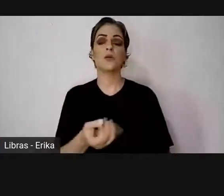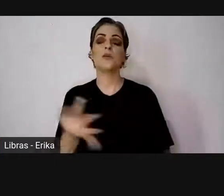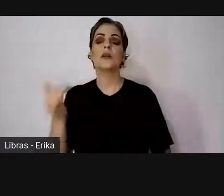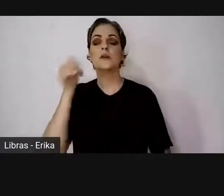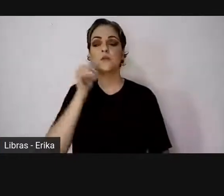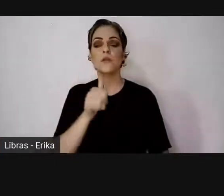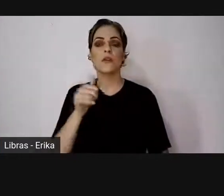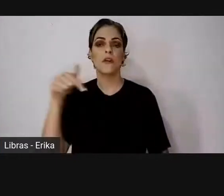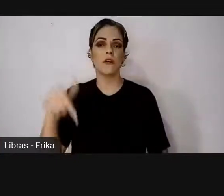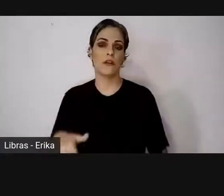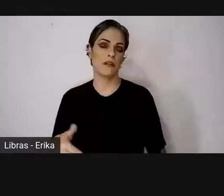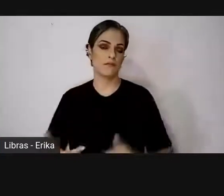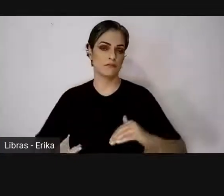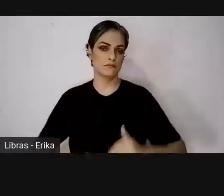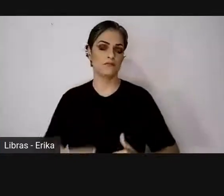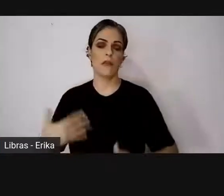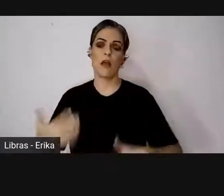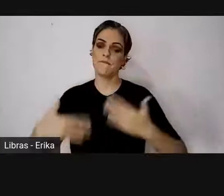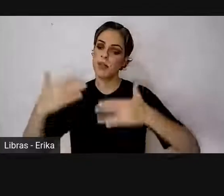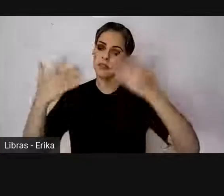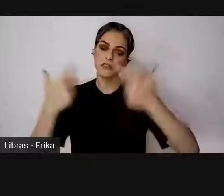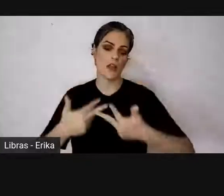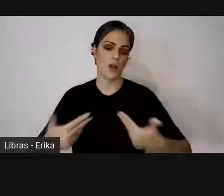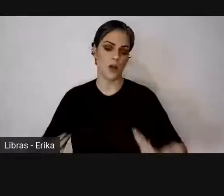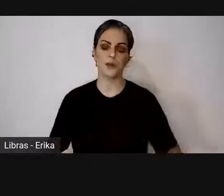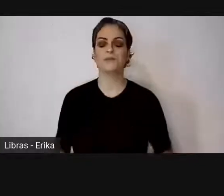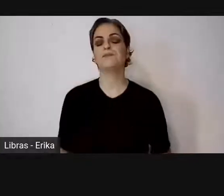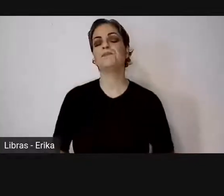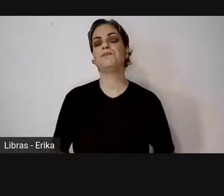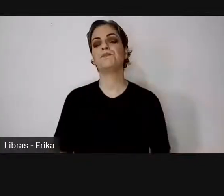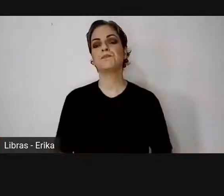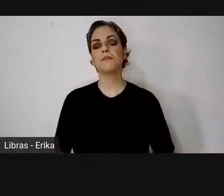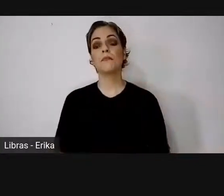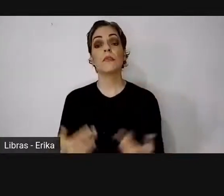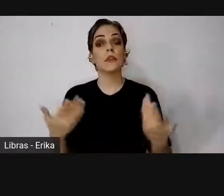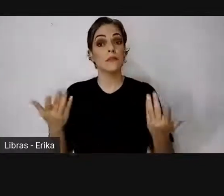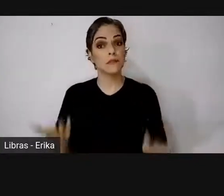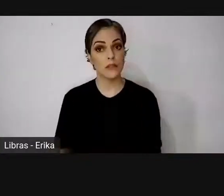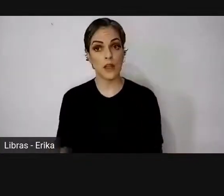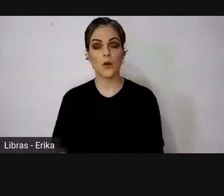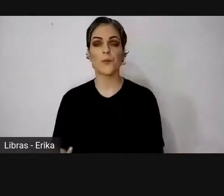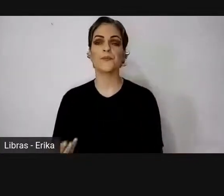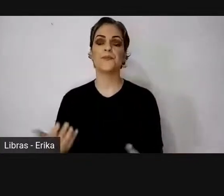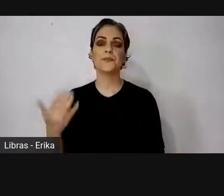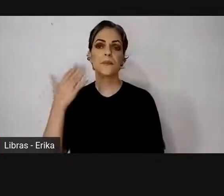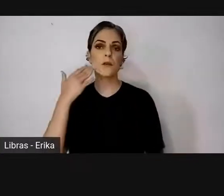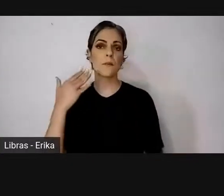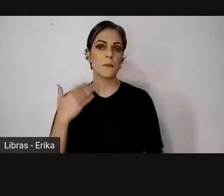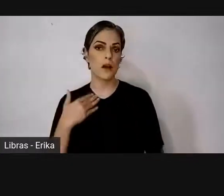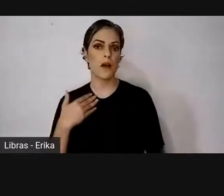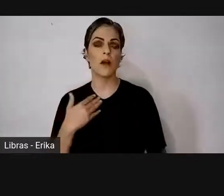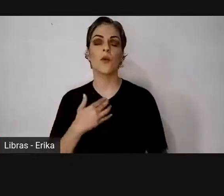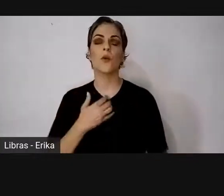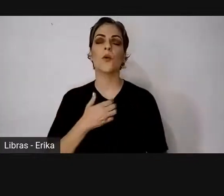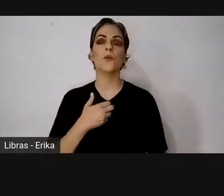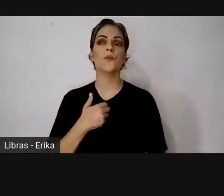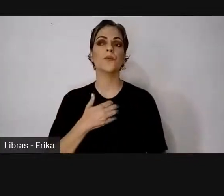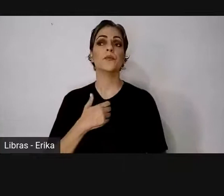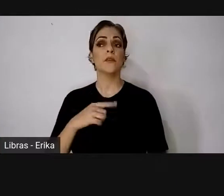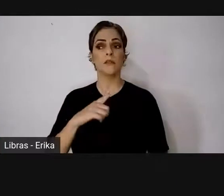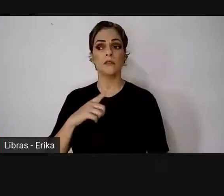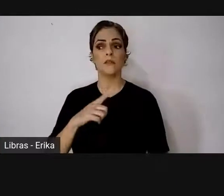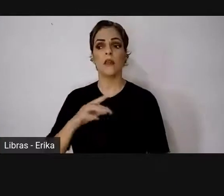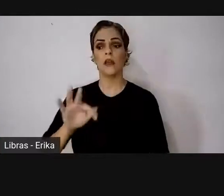avançar com a pauta legislativa de gênero. E aí o banco, que tem um instrumento que chama Fundo de